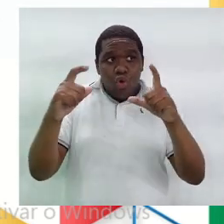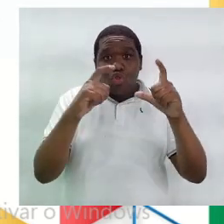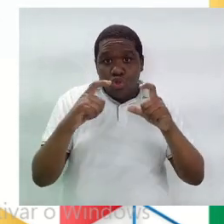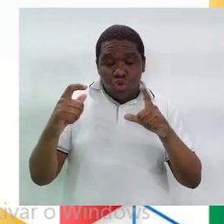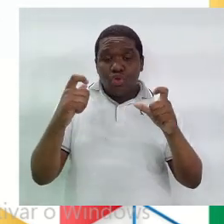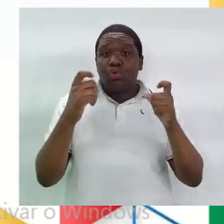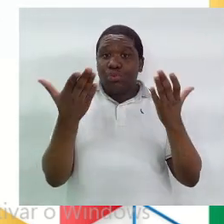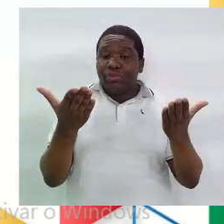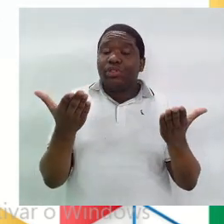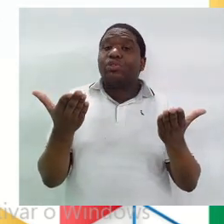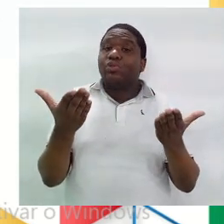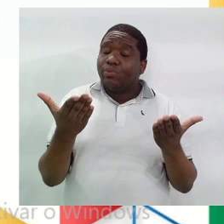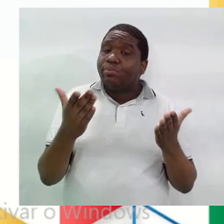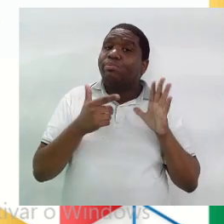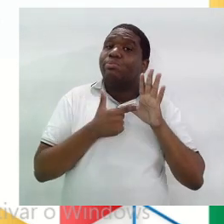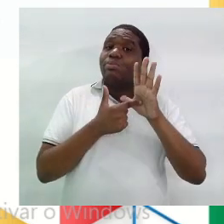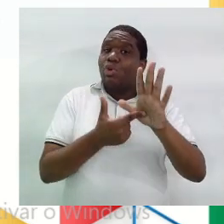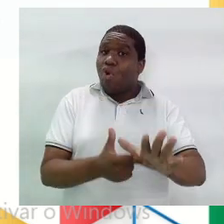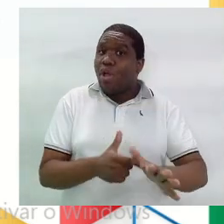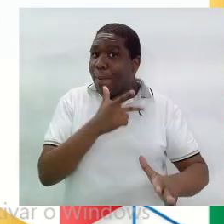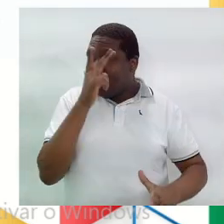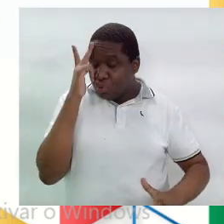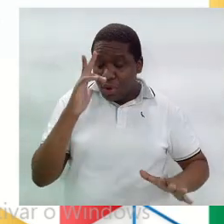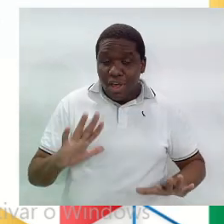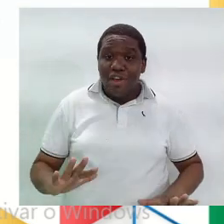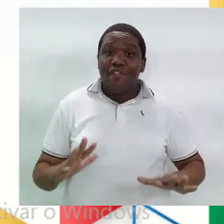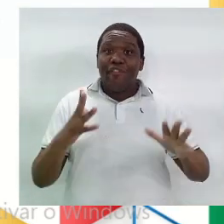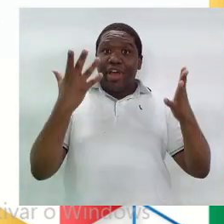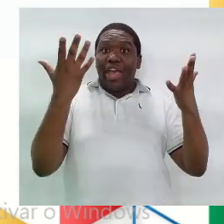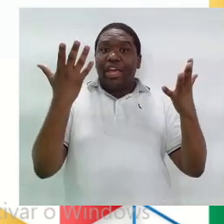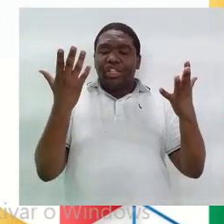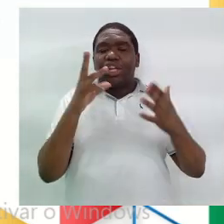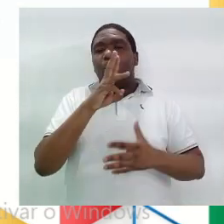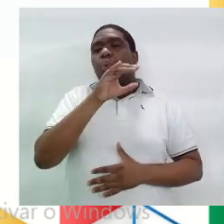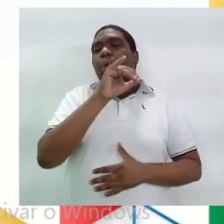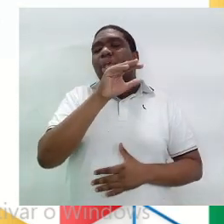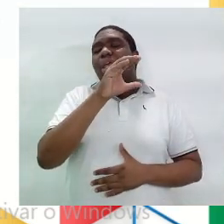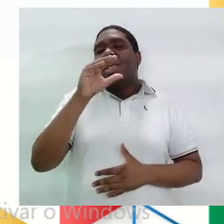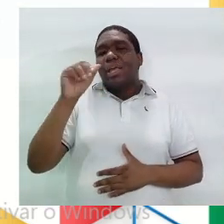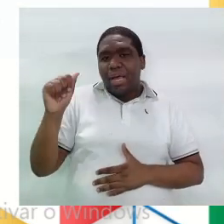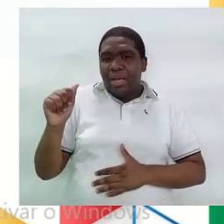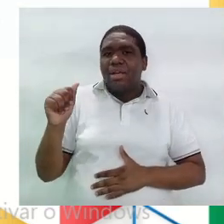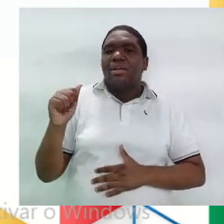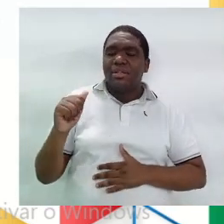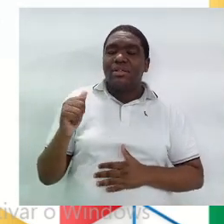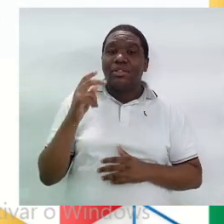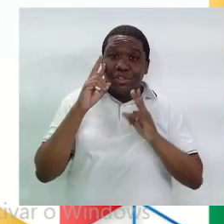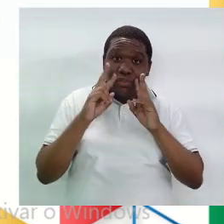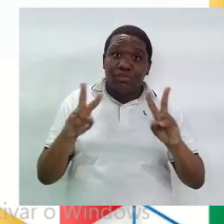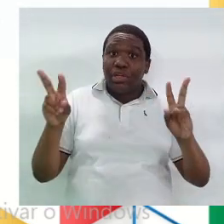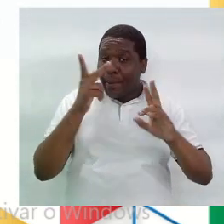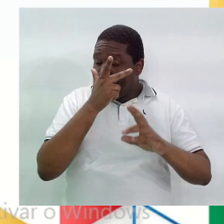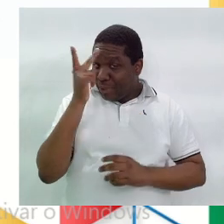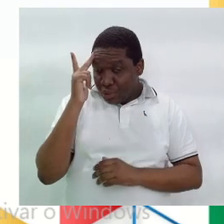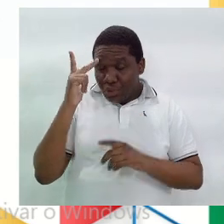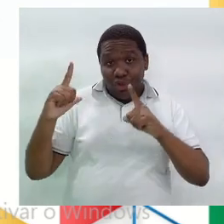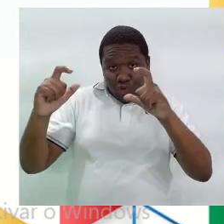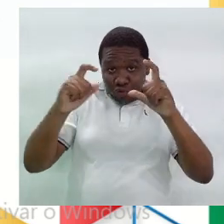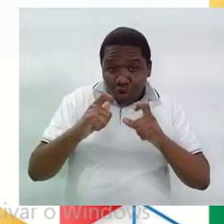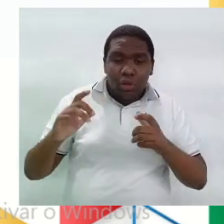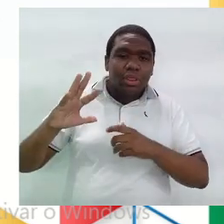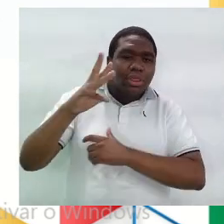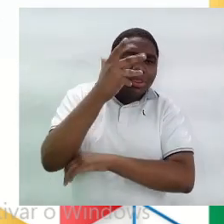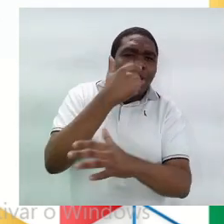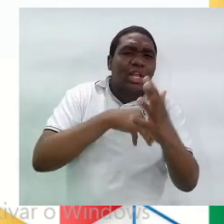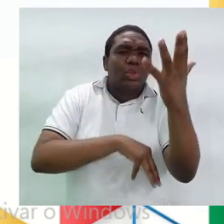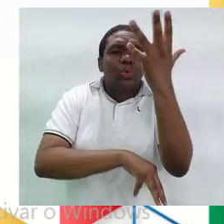representativa, certo? Dos adeptos da Wicca em celebração. Vejam só essa ligação com a natureza,